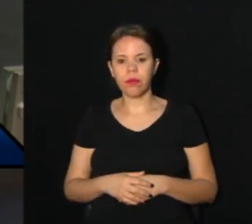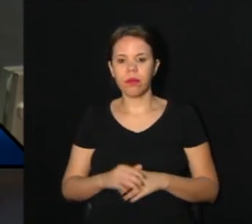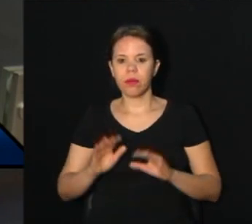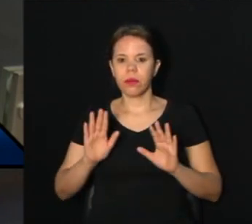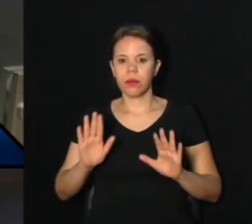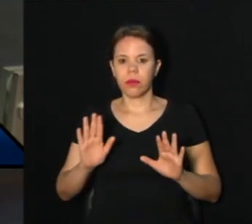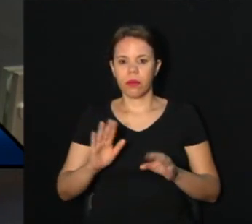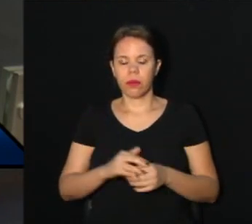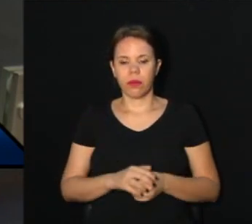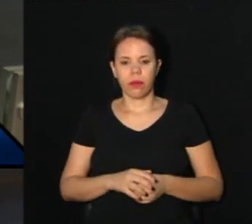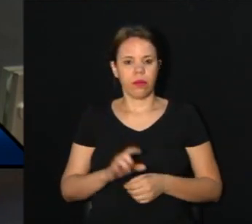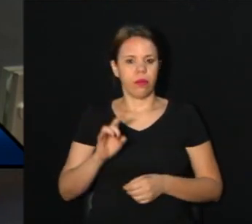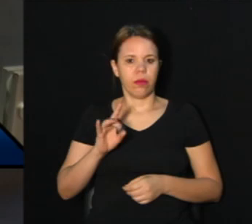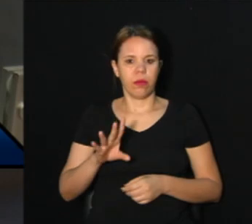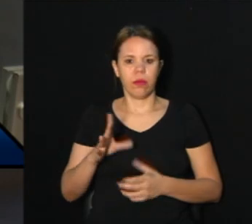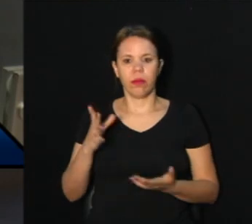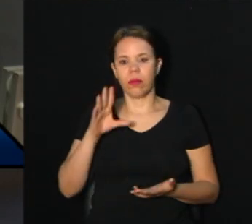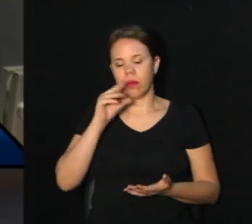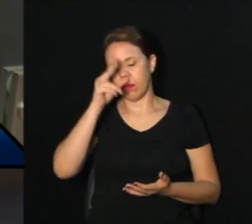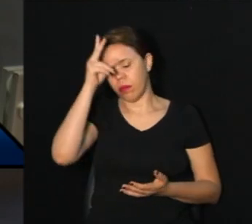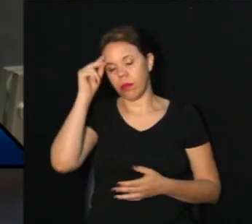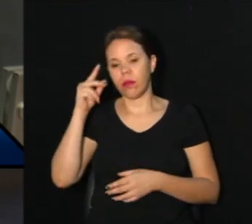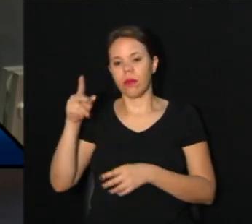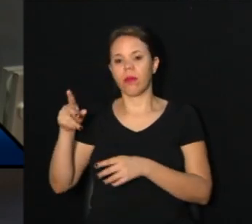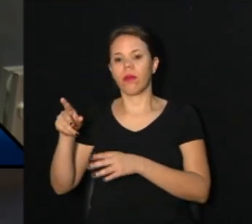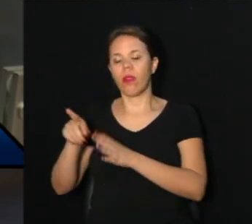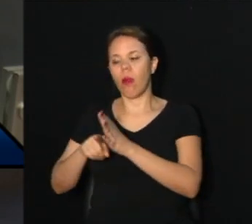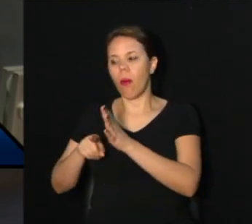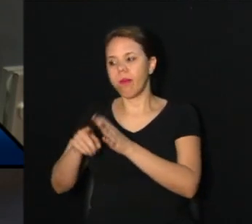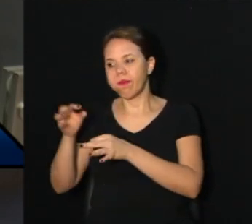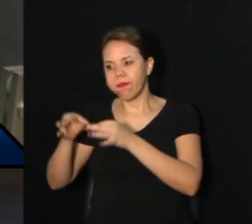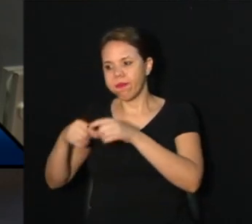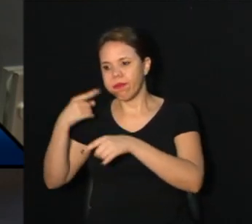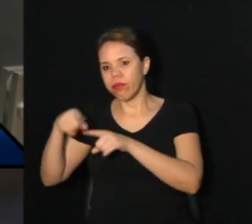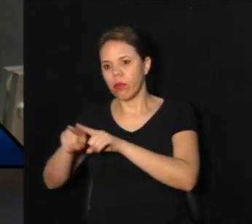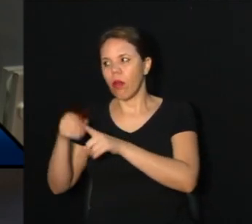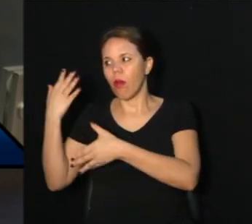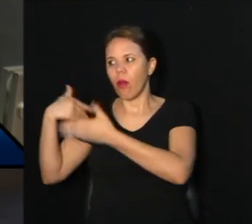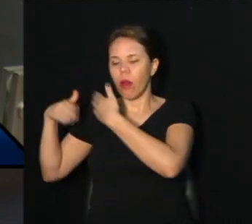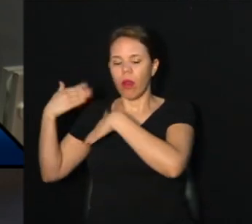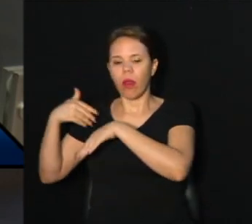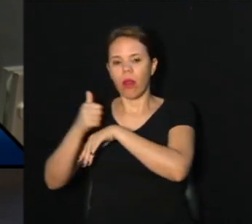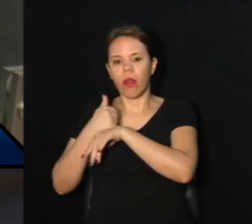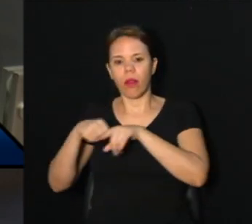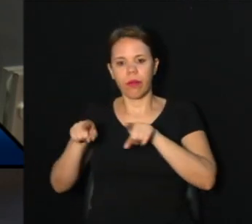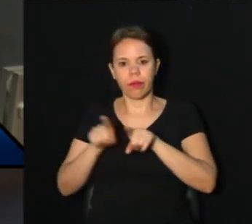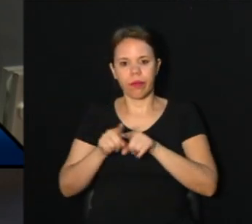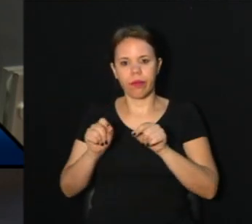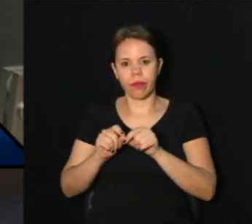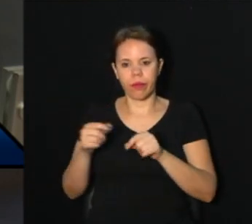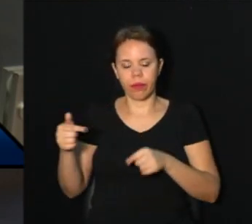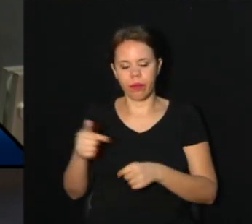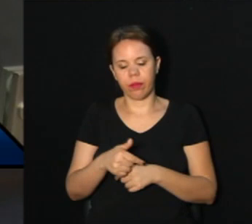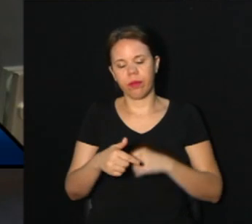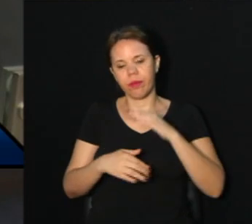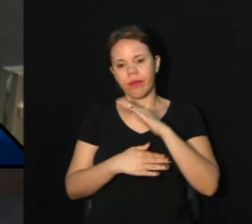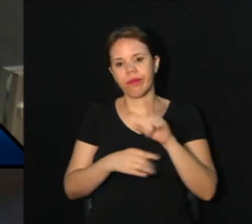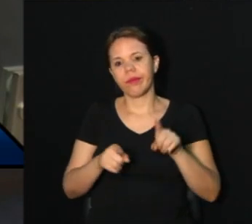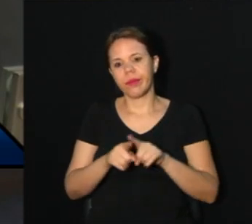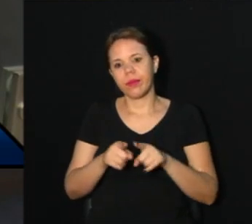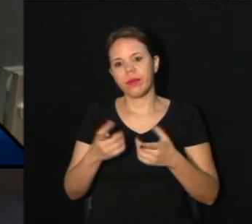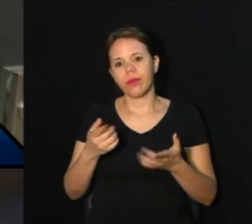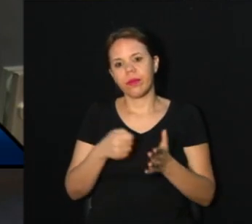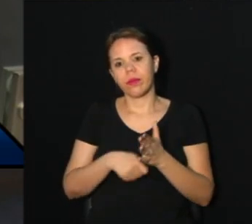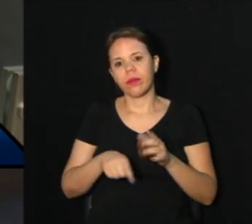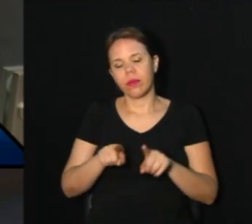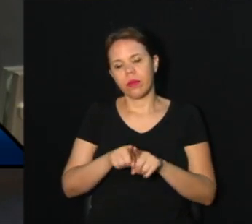Mas não só os procuradores, mas há tempos atrás, outras categorias também foram aquinhoadas com a